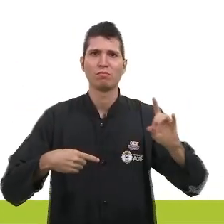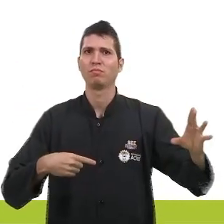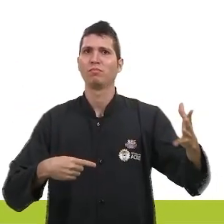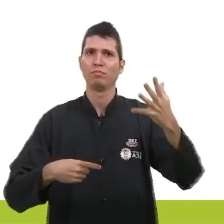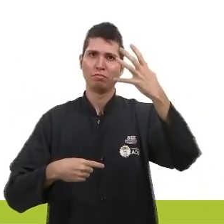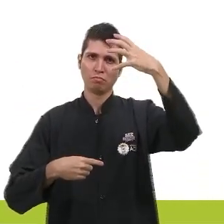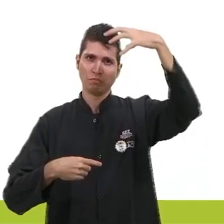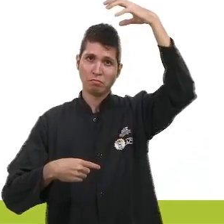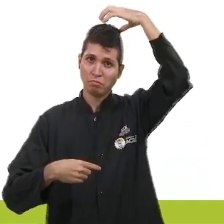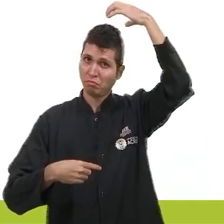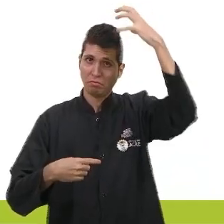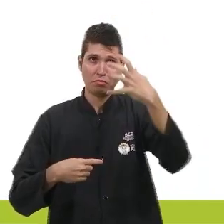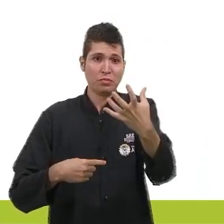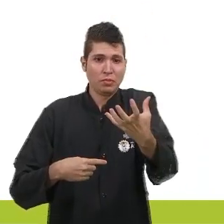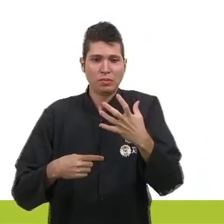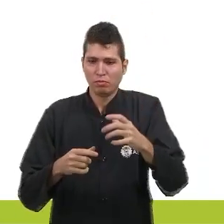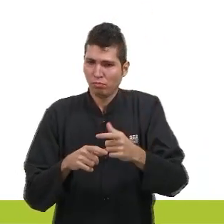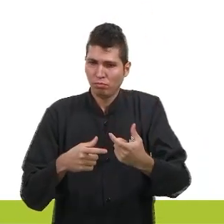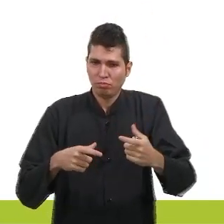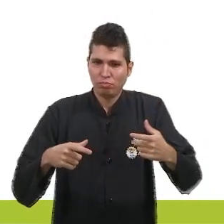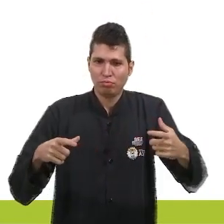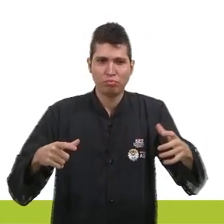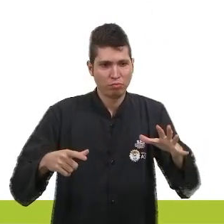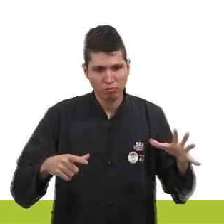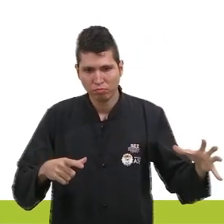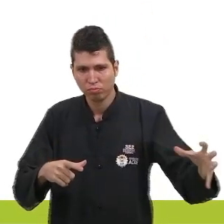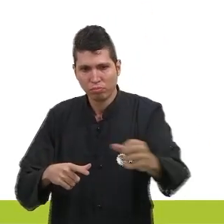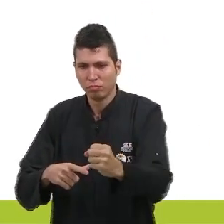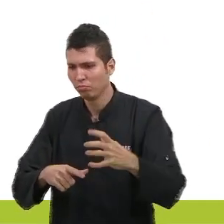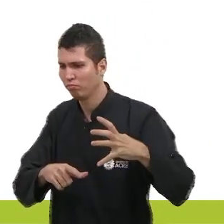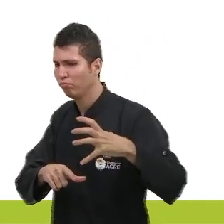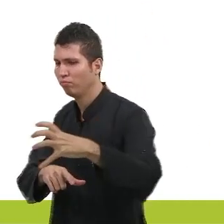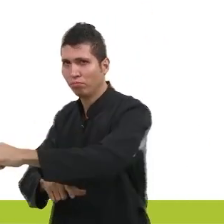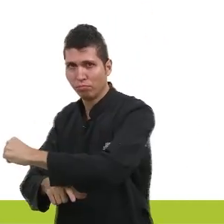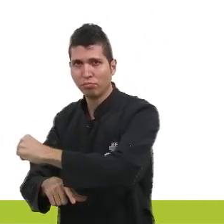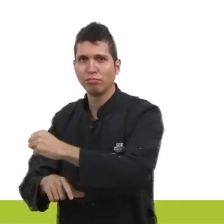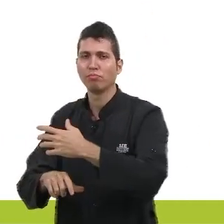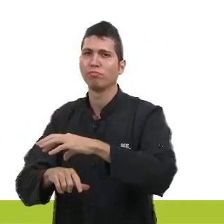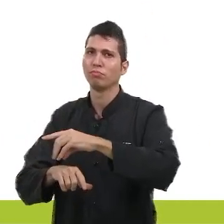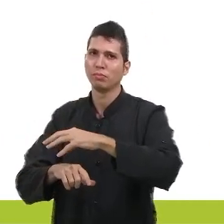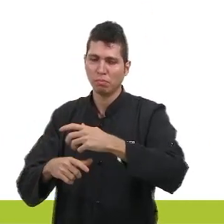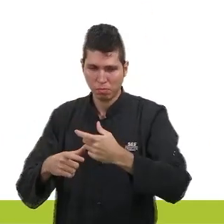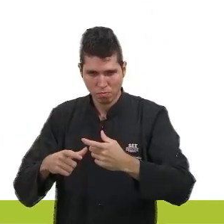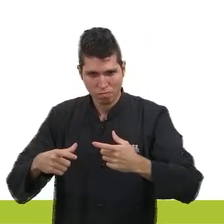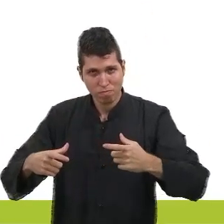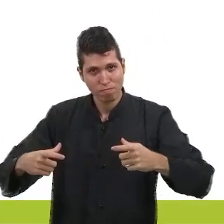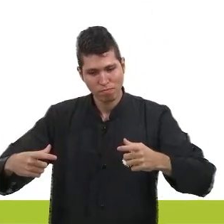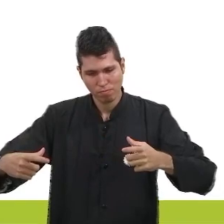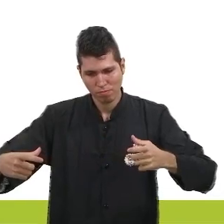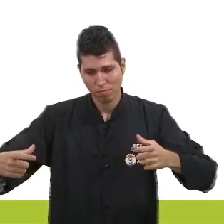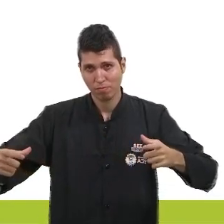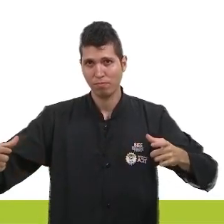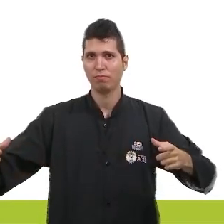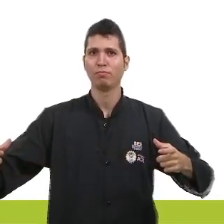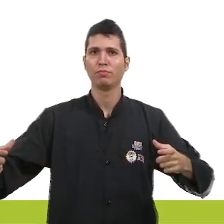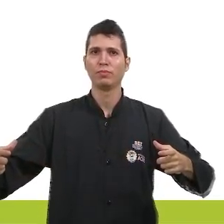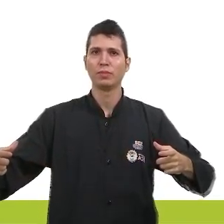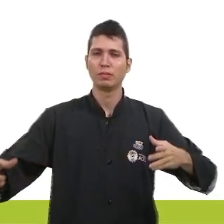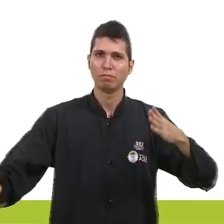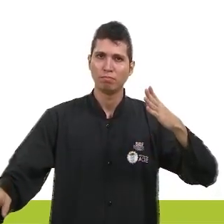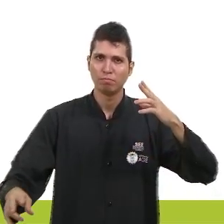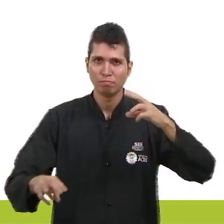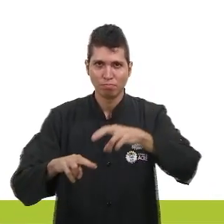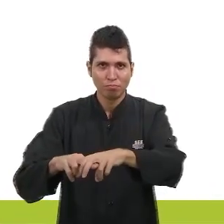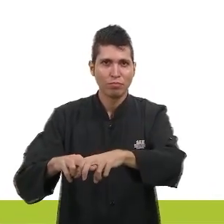expandir seus territórios, ou seja, tomar outros territórios para expandir o seu. E foi isso que deu os conflitos internos